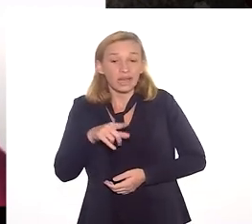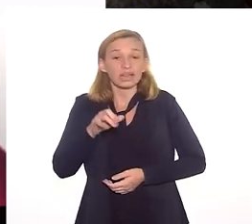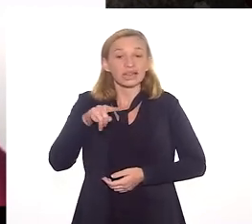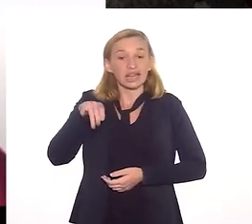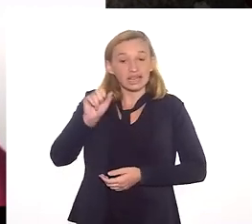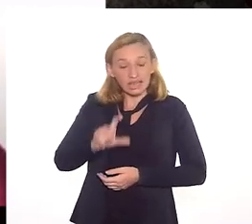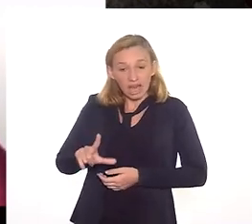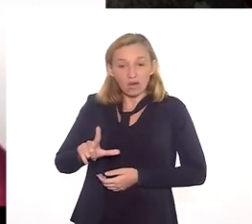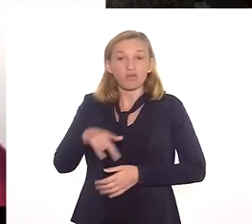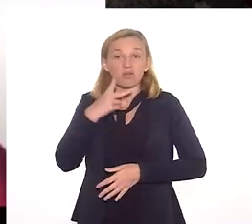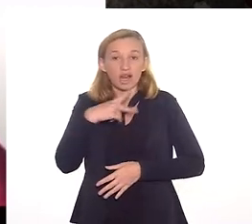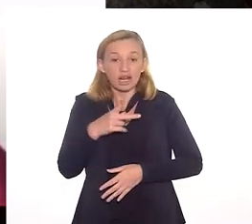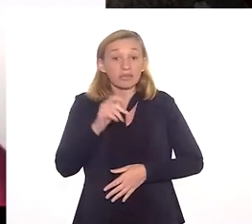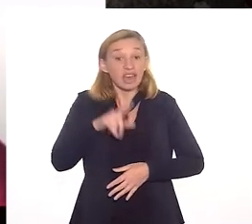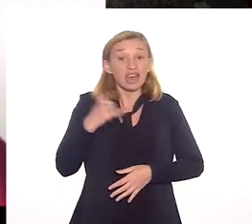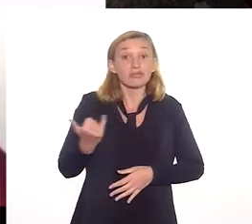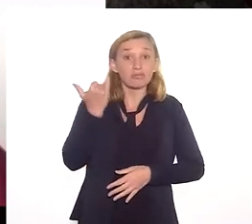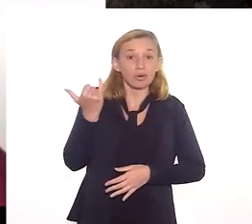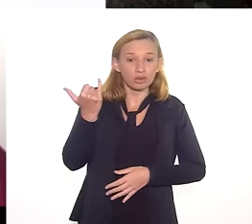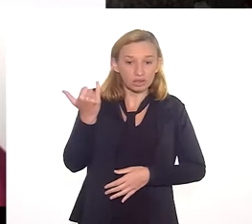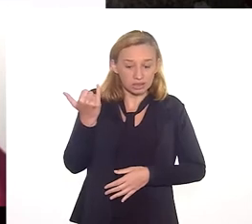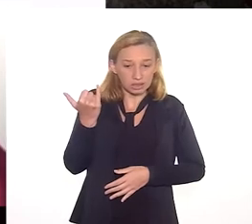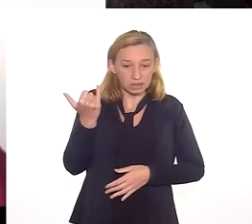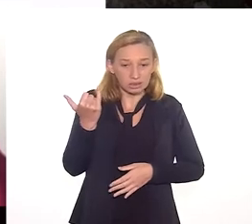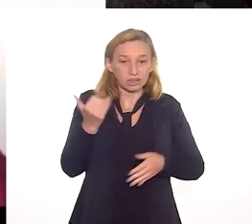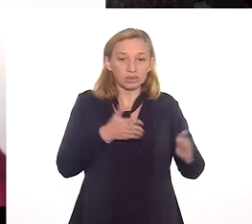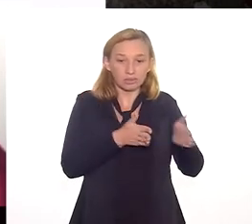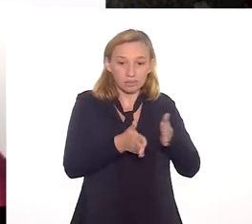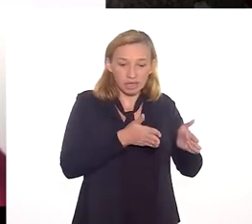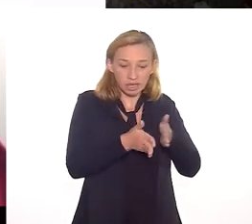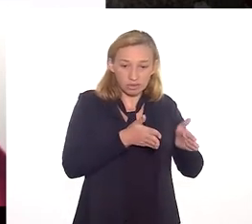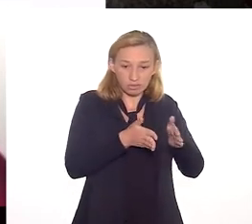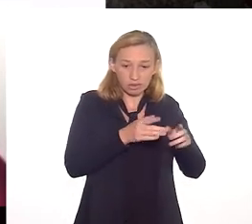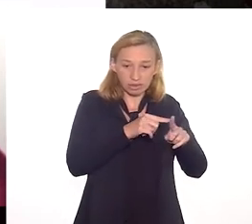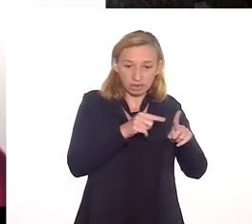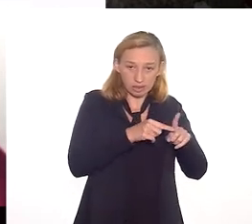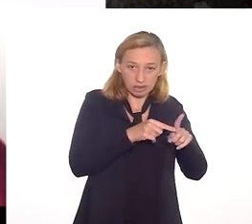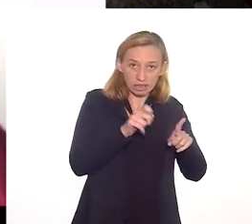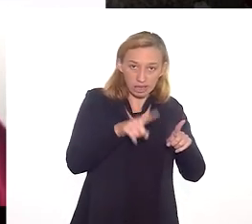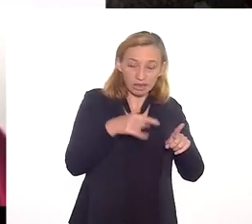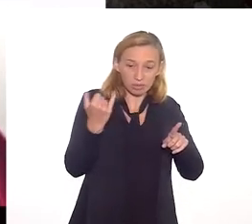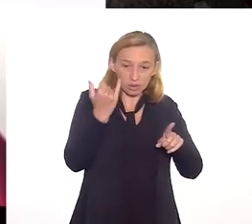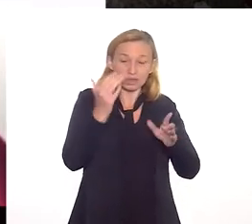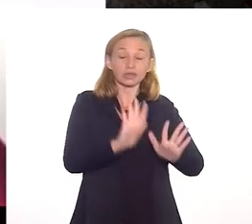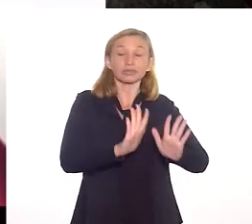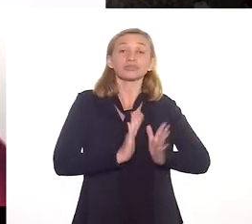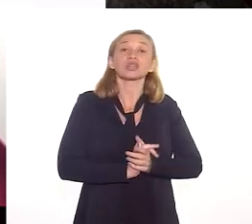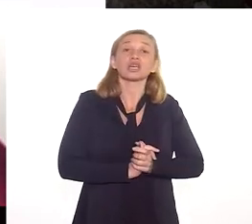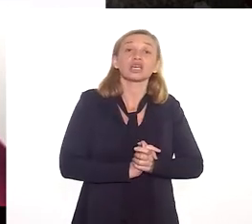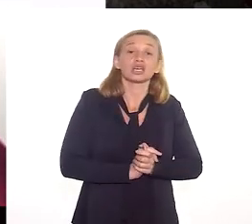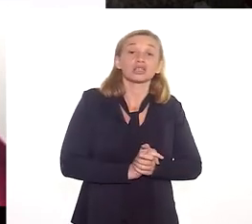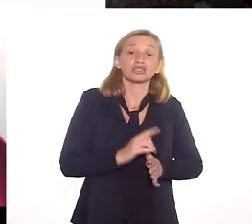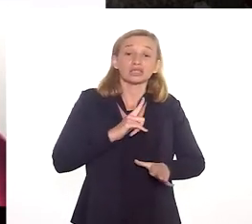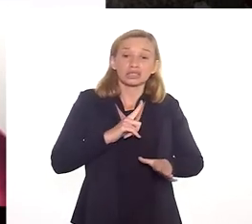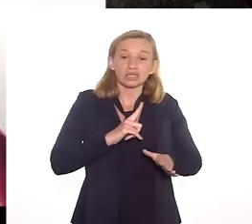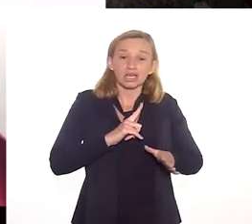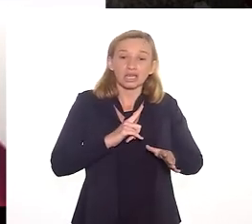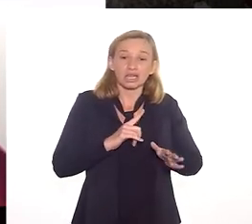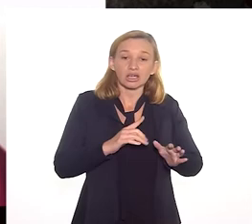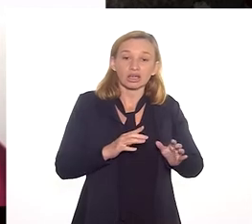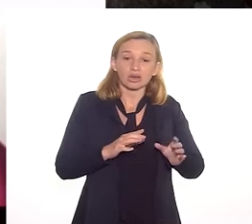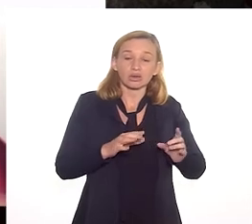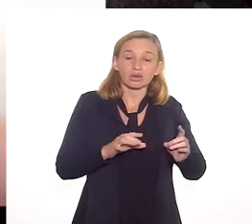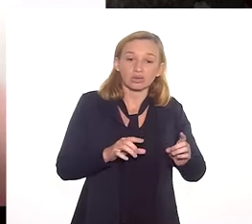pré-natal a gente sempre fala que é muito importante durante a gestação, né, é essencial. Até para ter uma